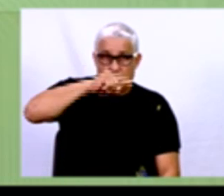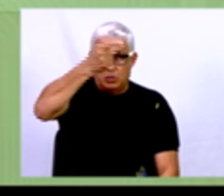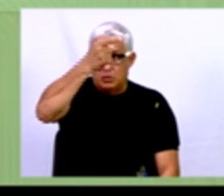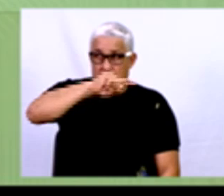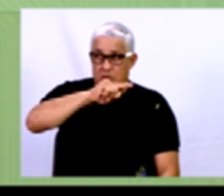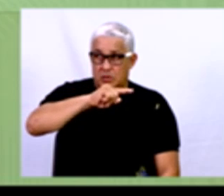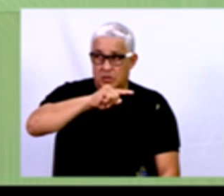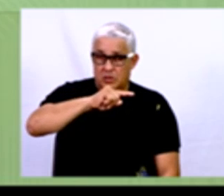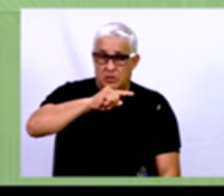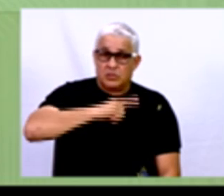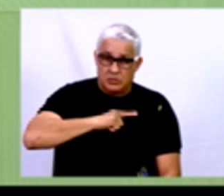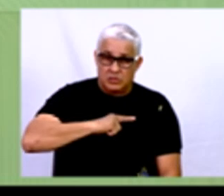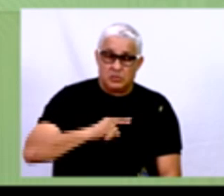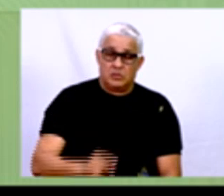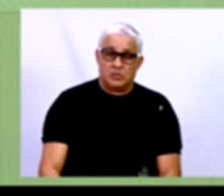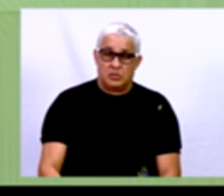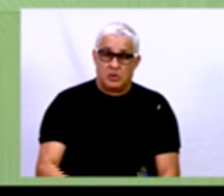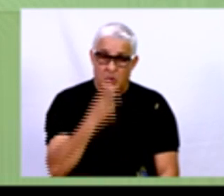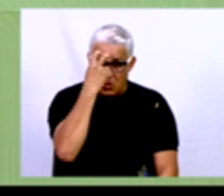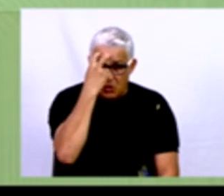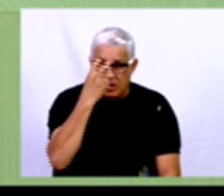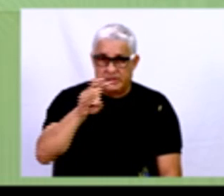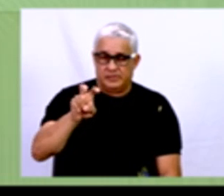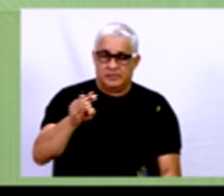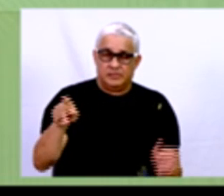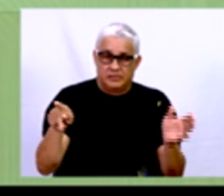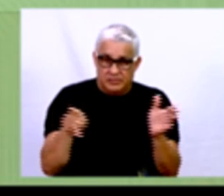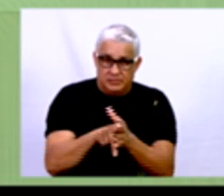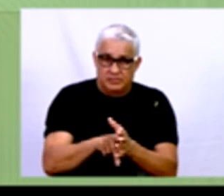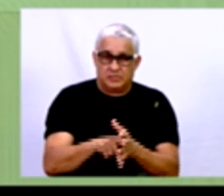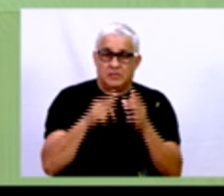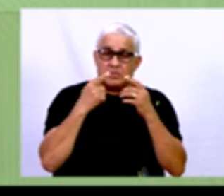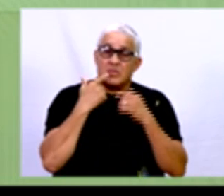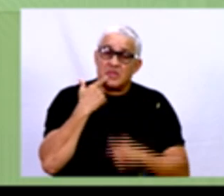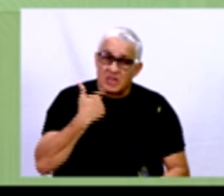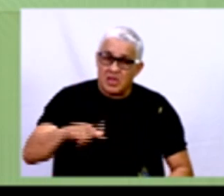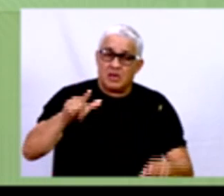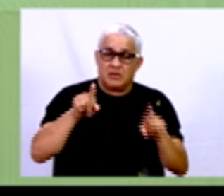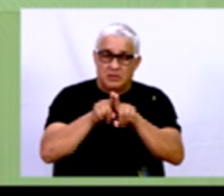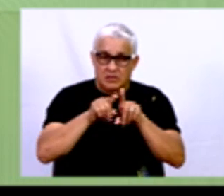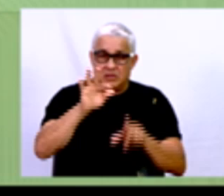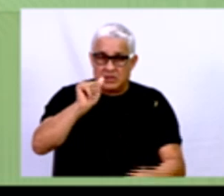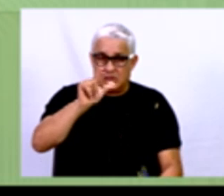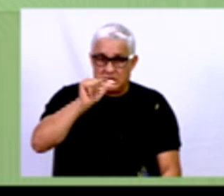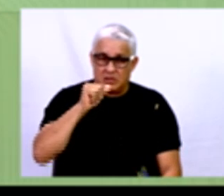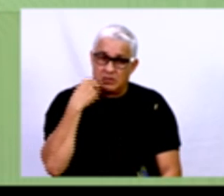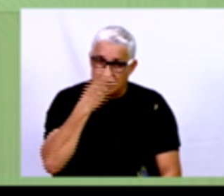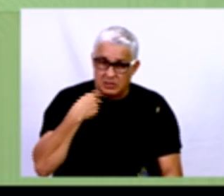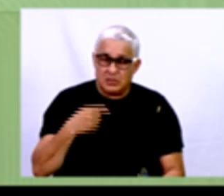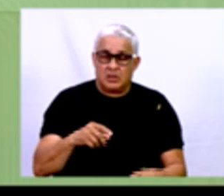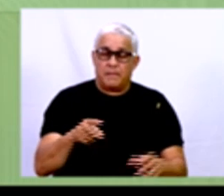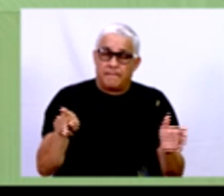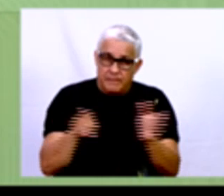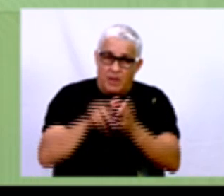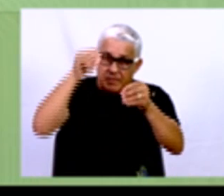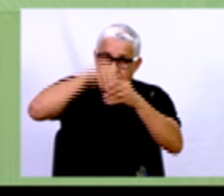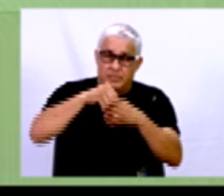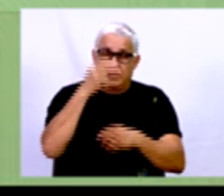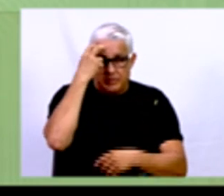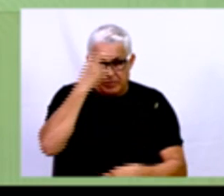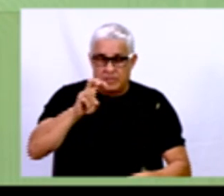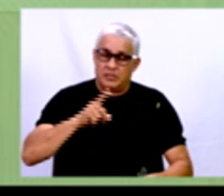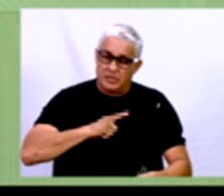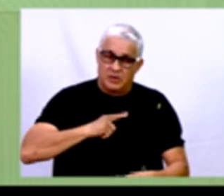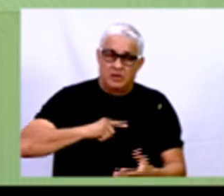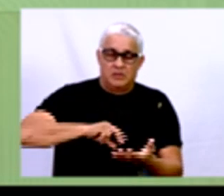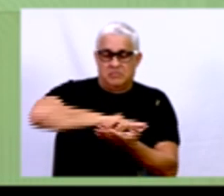estão associados à cultura. Então, tanto a língua quanto a fala estão associadas à cultura, porque neles